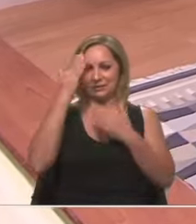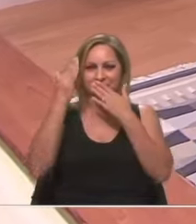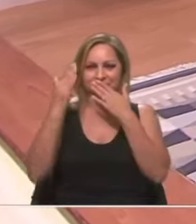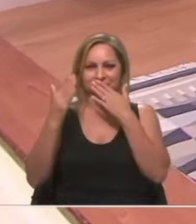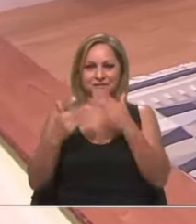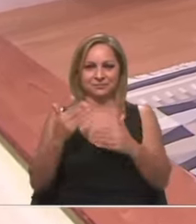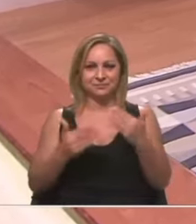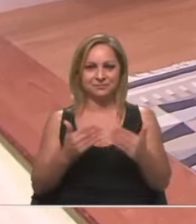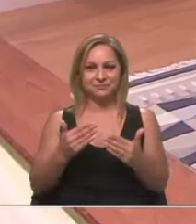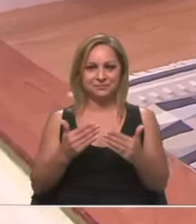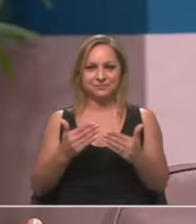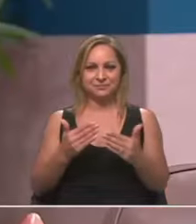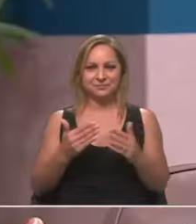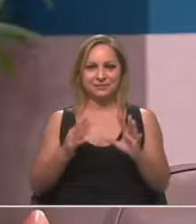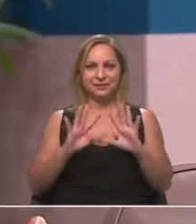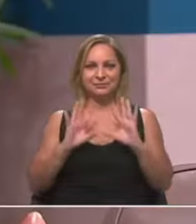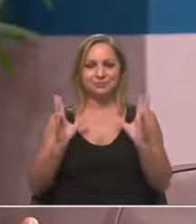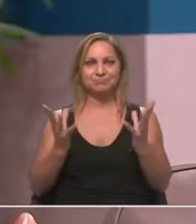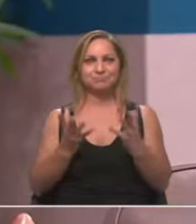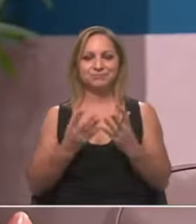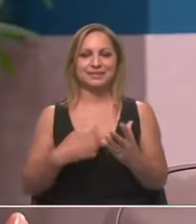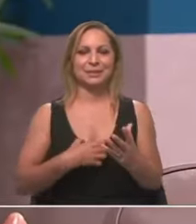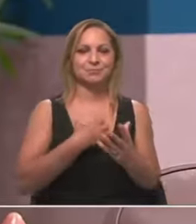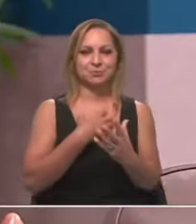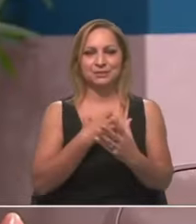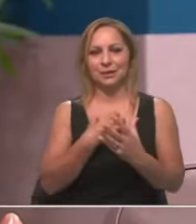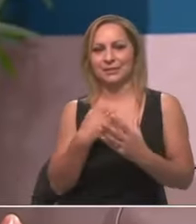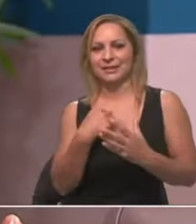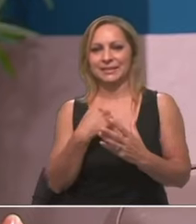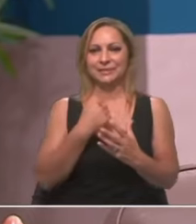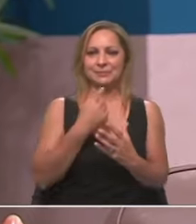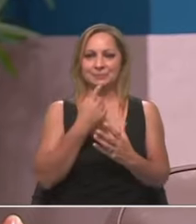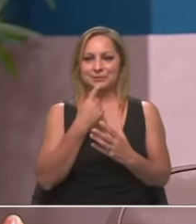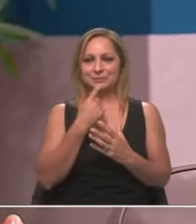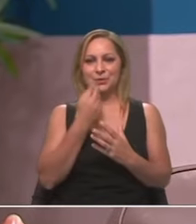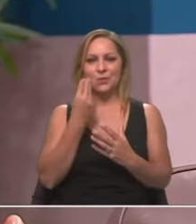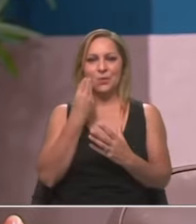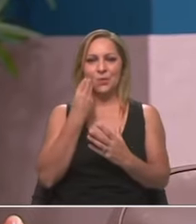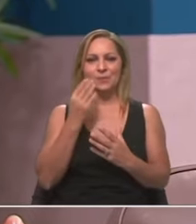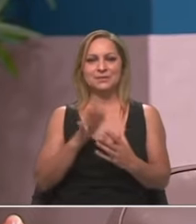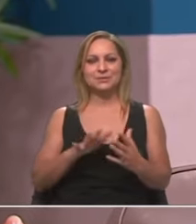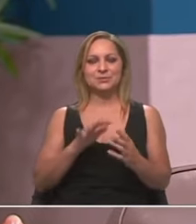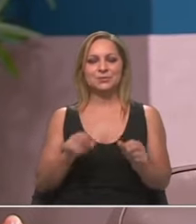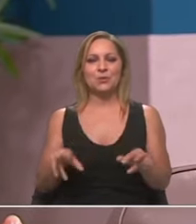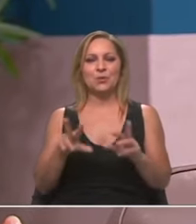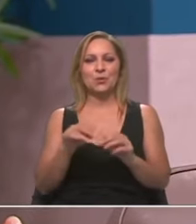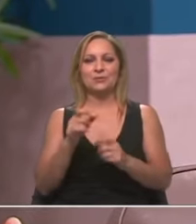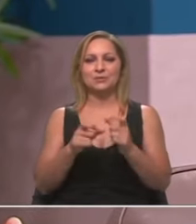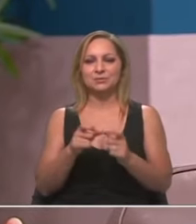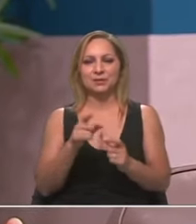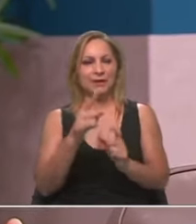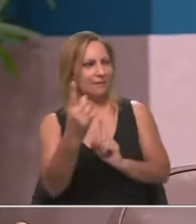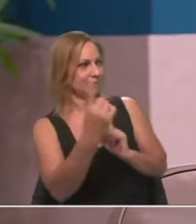numa bolha gigante de emoção, de perceber como é que é esta nova realidade das pessoas estarem sempre a